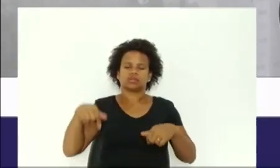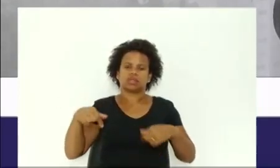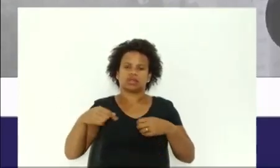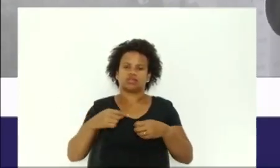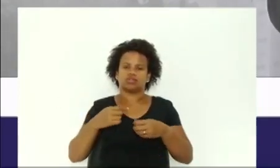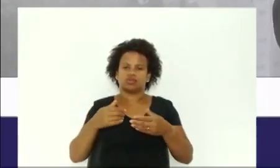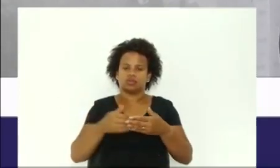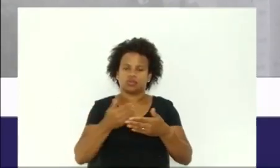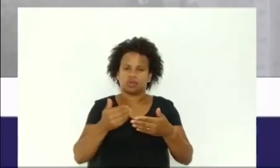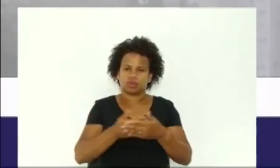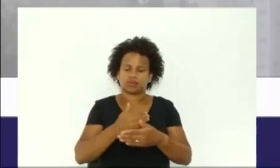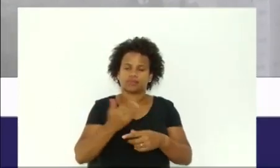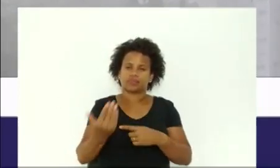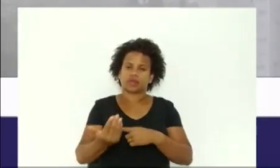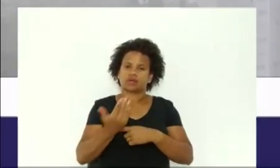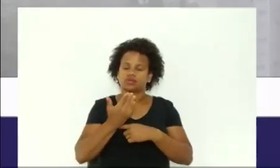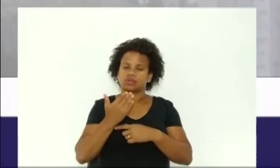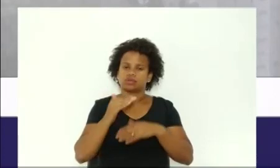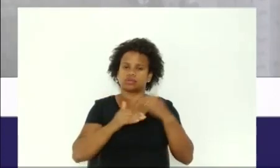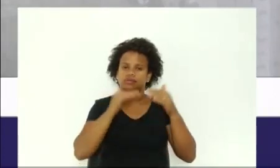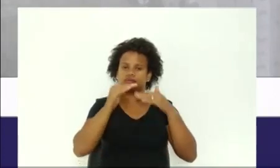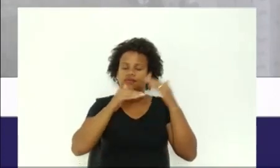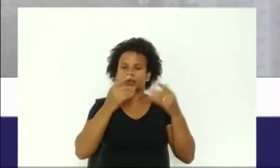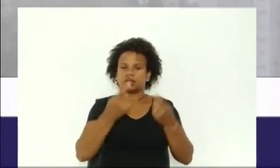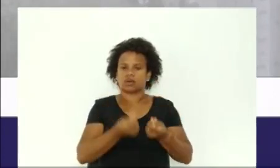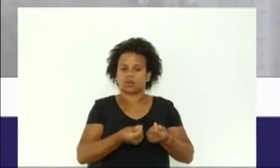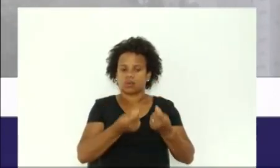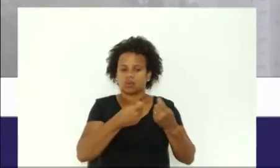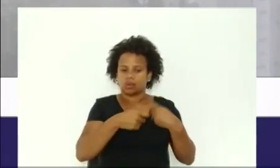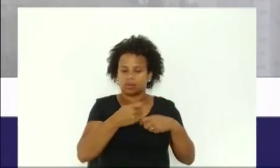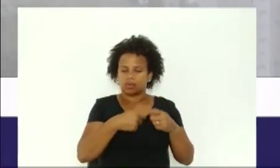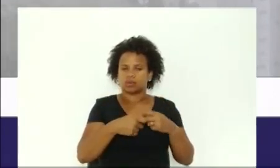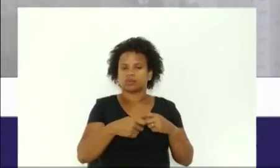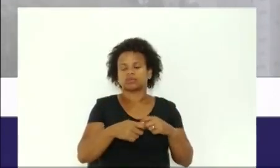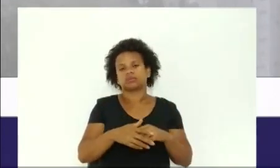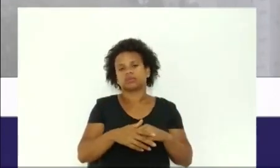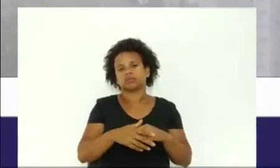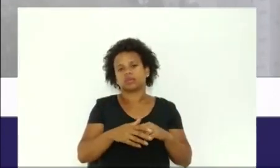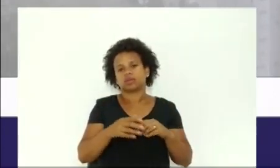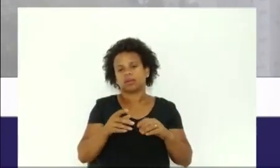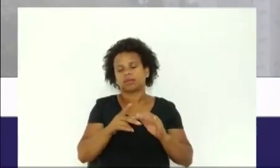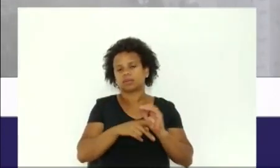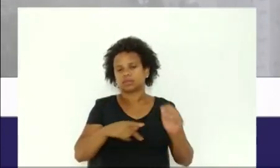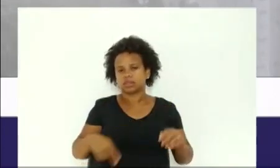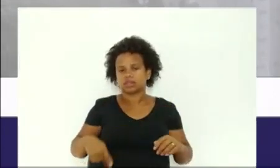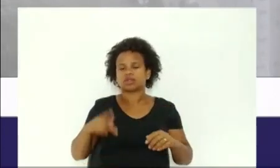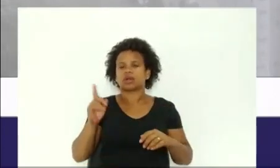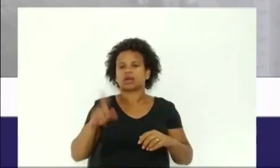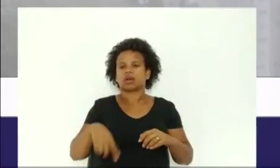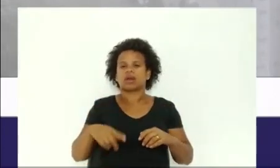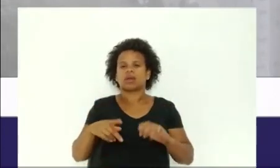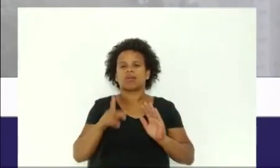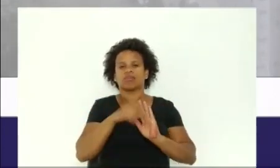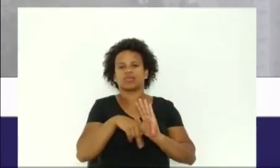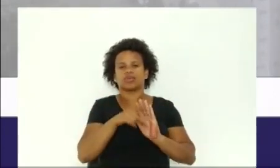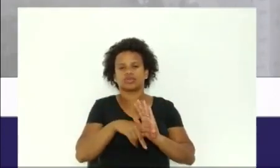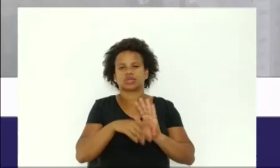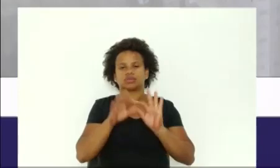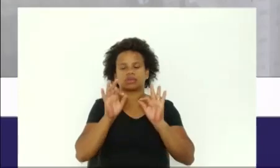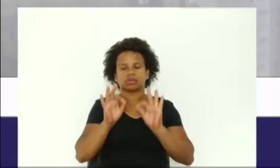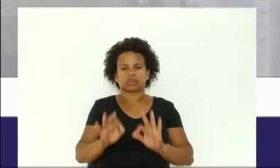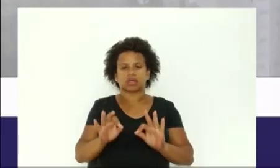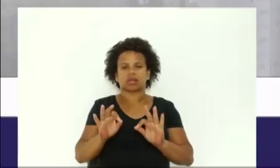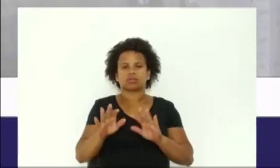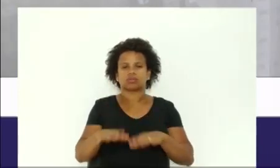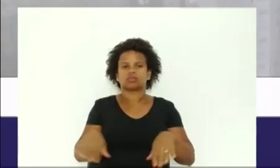ajudando com o desenvolvimento econômico. Senhor presidente, com certeza é um projeto que tem o apreço, a certeza da aprovação